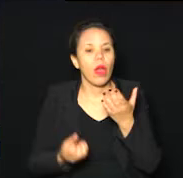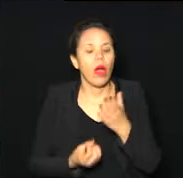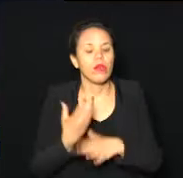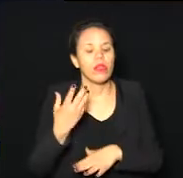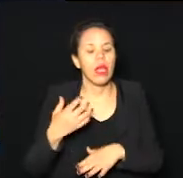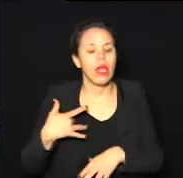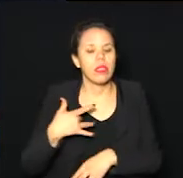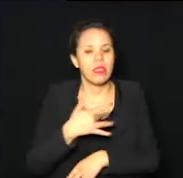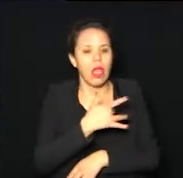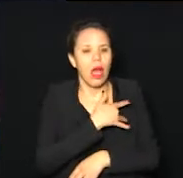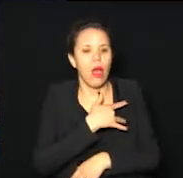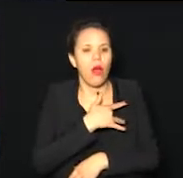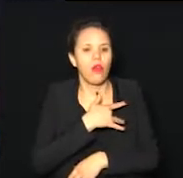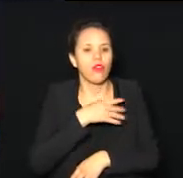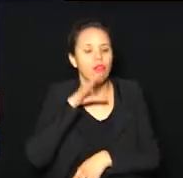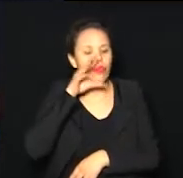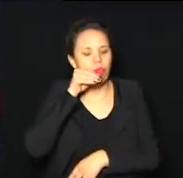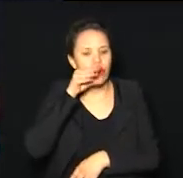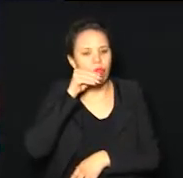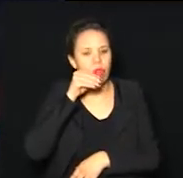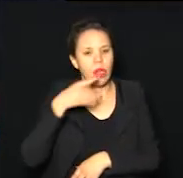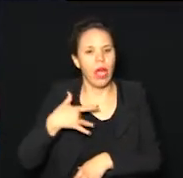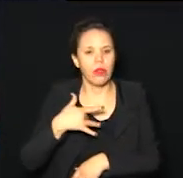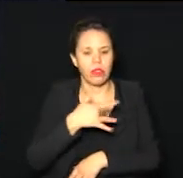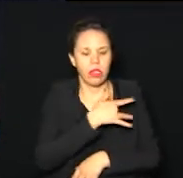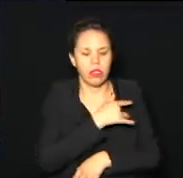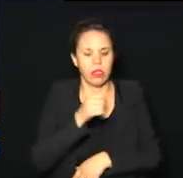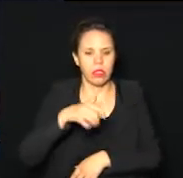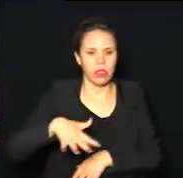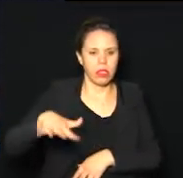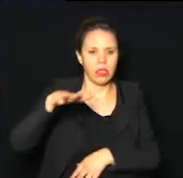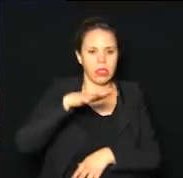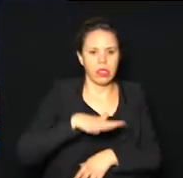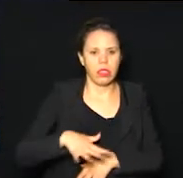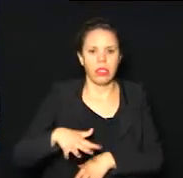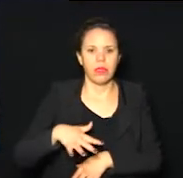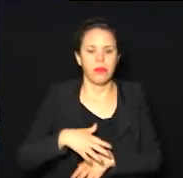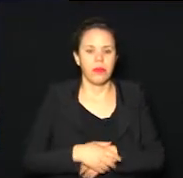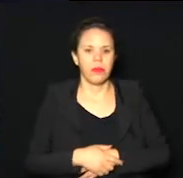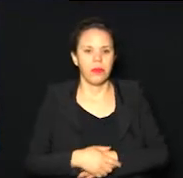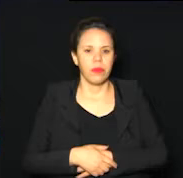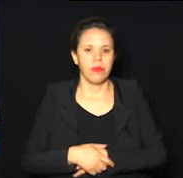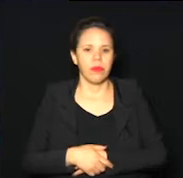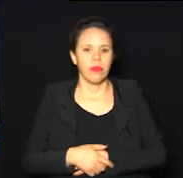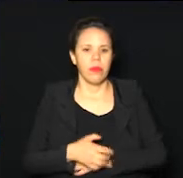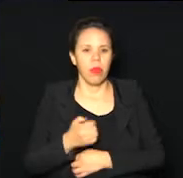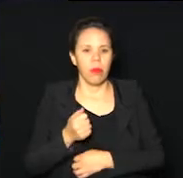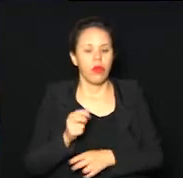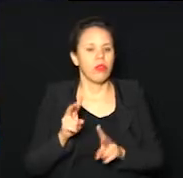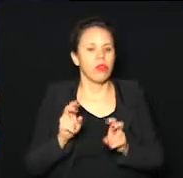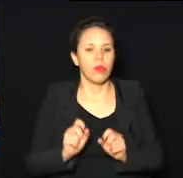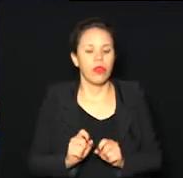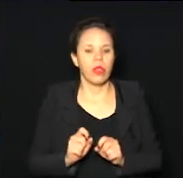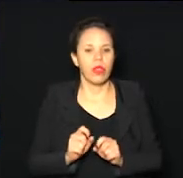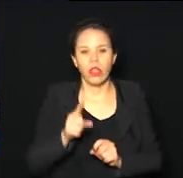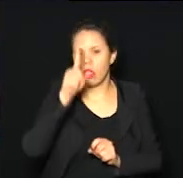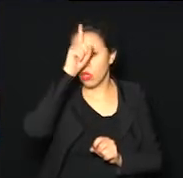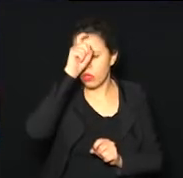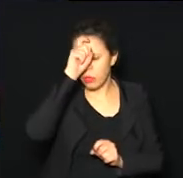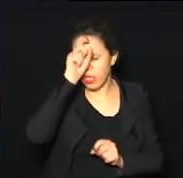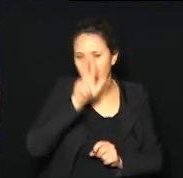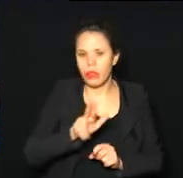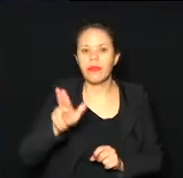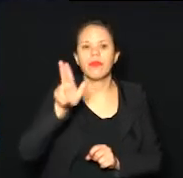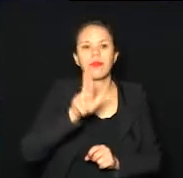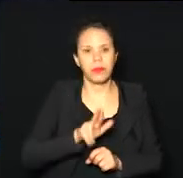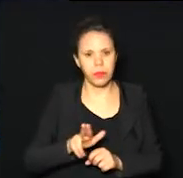dos trabalhadores da saúde. A gente vai perpassar um pouco sobre a questão dos hospitais